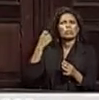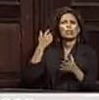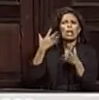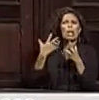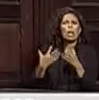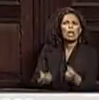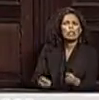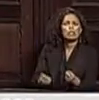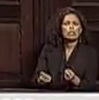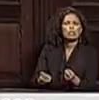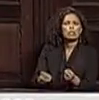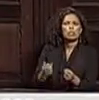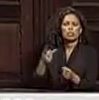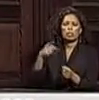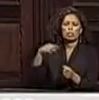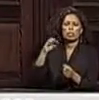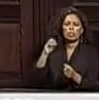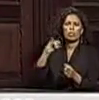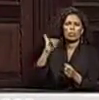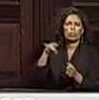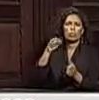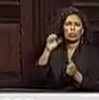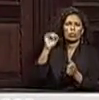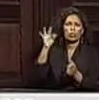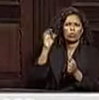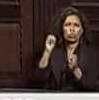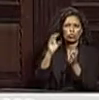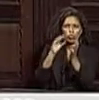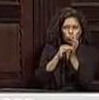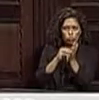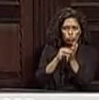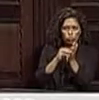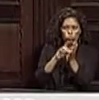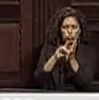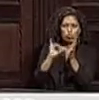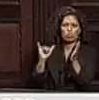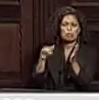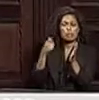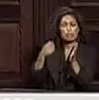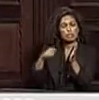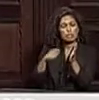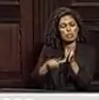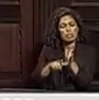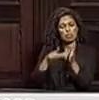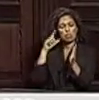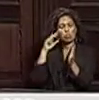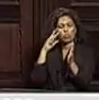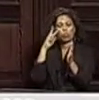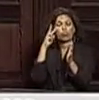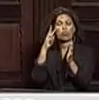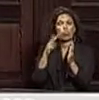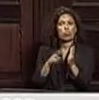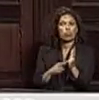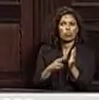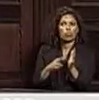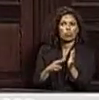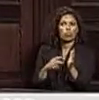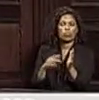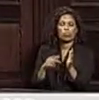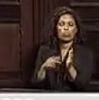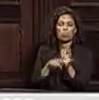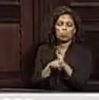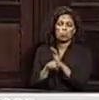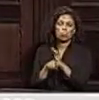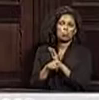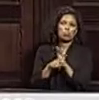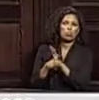tamanho prejuízo que traria para o nosso país. E, obviamente, o deputado Glauber Braga